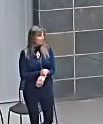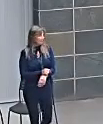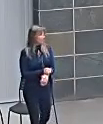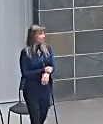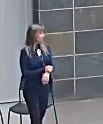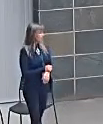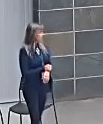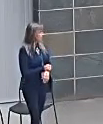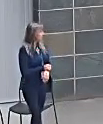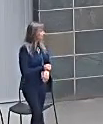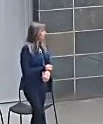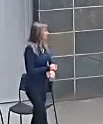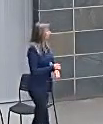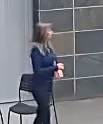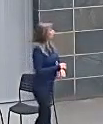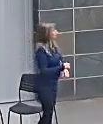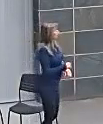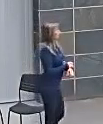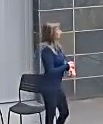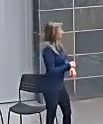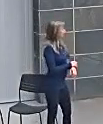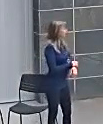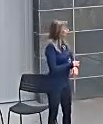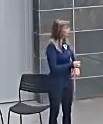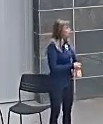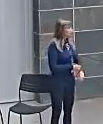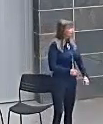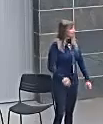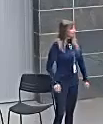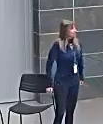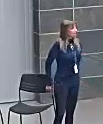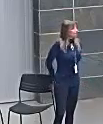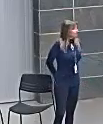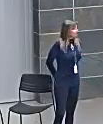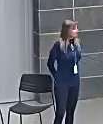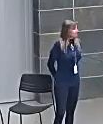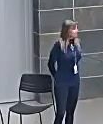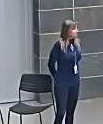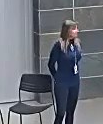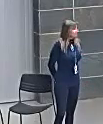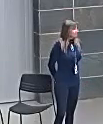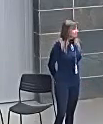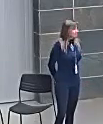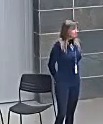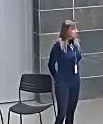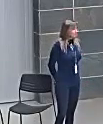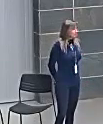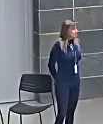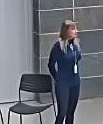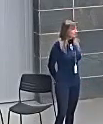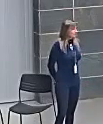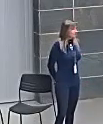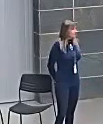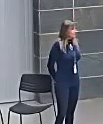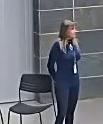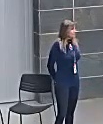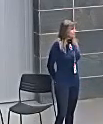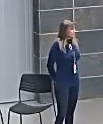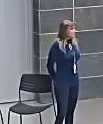risco a Seguridade Social desse país há uma quebra de paradigma do que é o coletivo